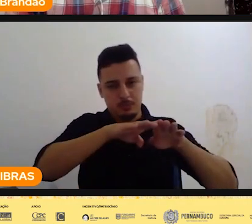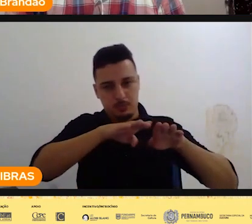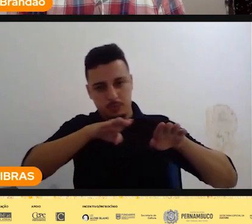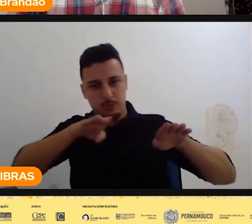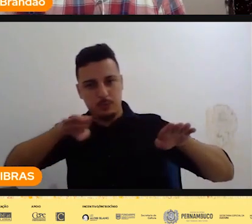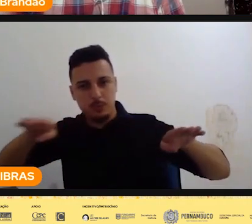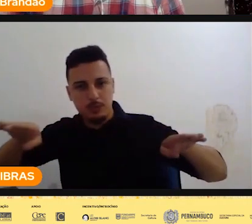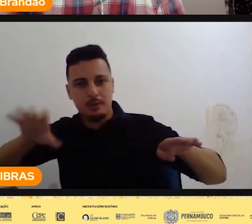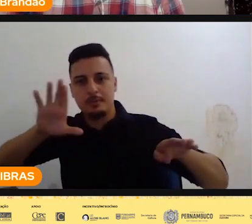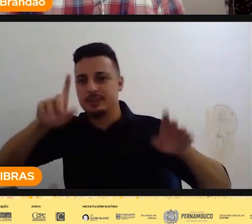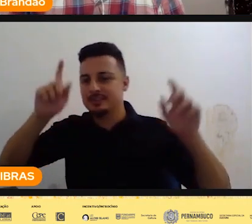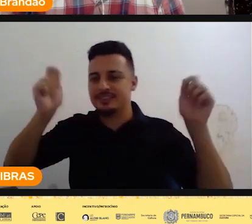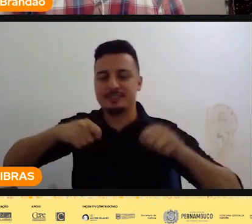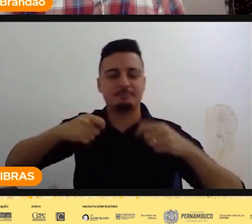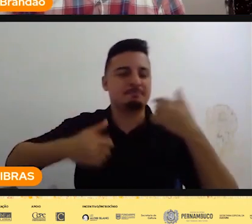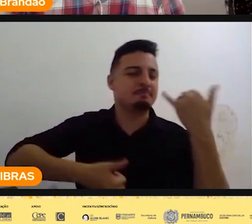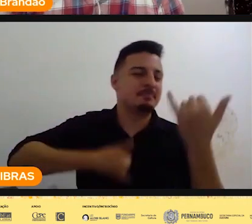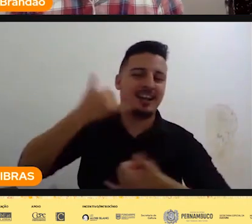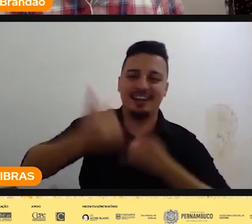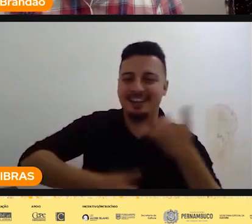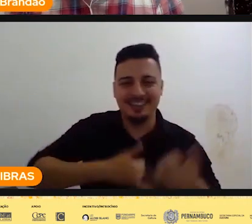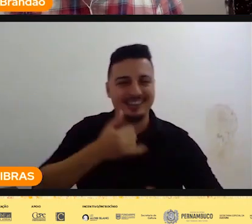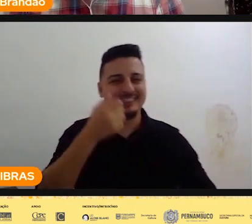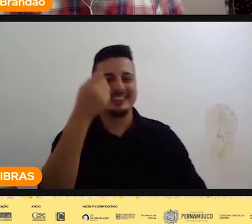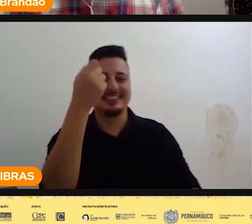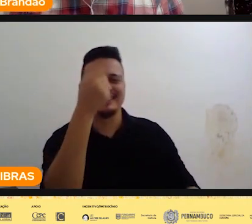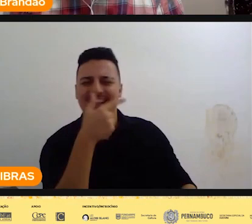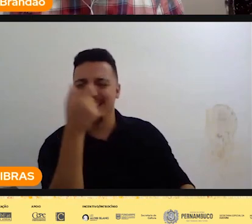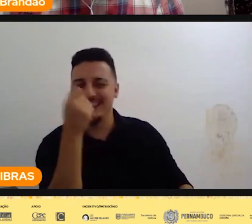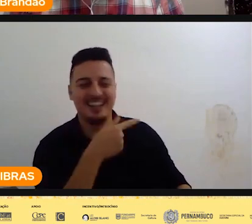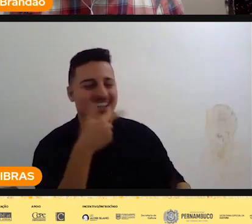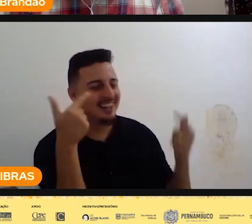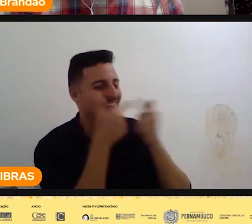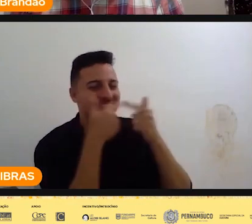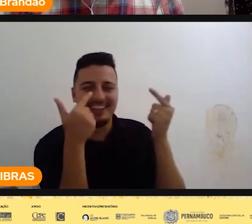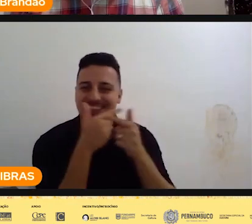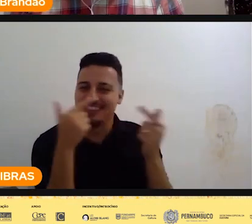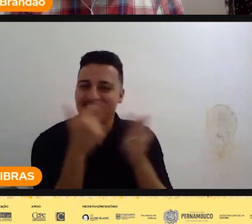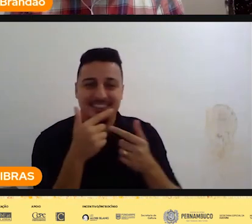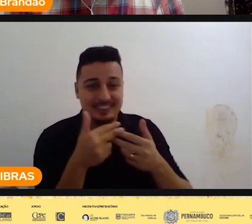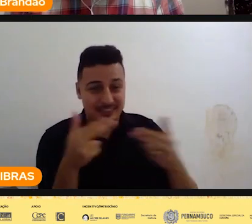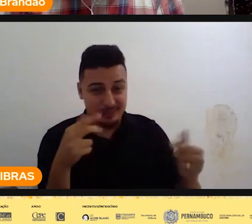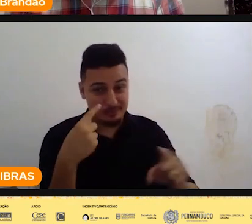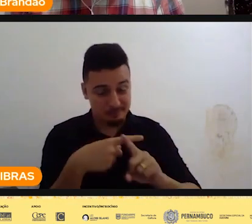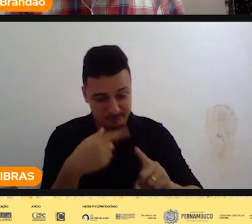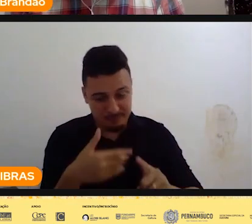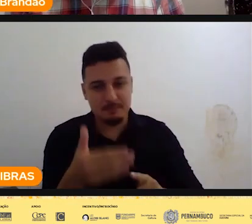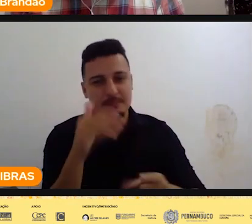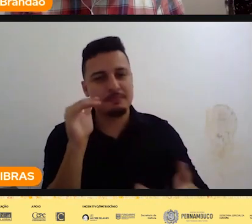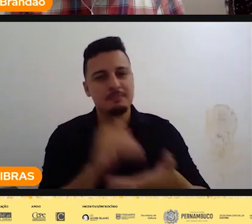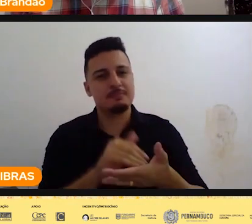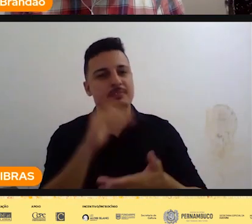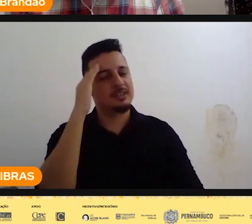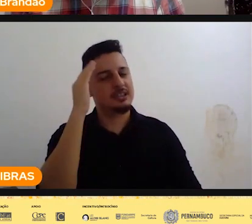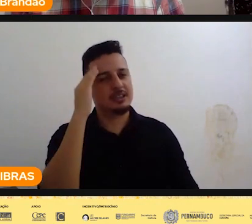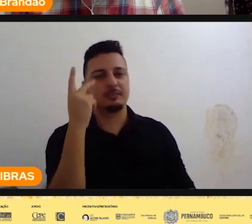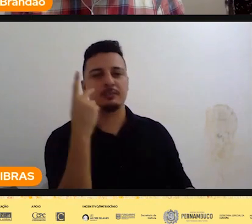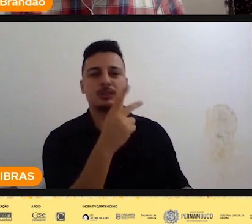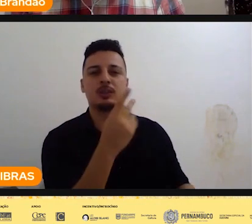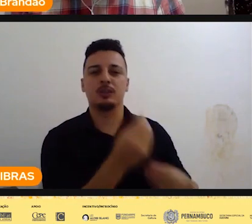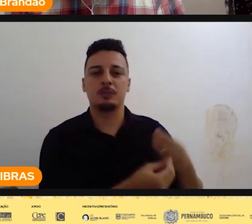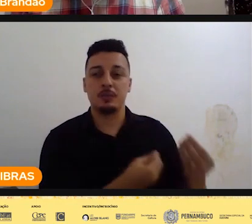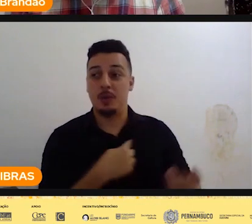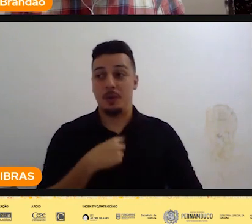muitas brincadeiras, coisas engraçadas no processo, até o final a gente entender qual foi essa jornada dessa heroína, assim. Eu não posso